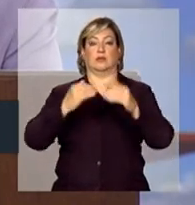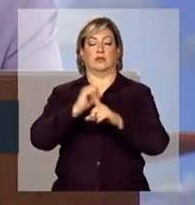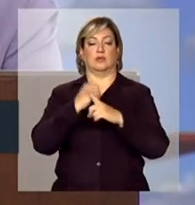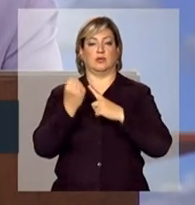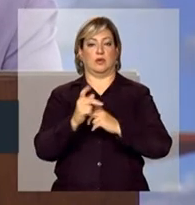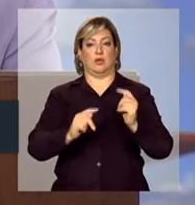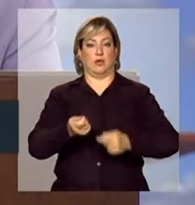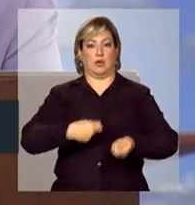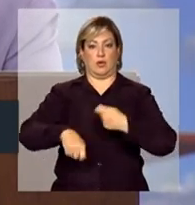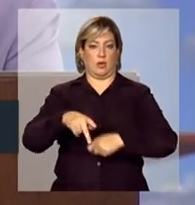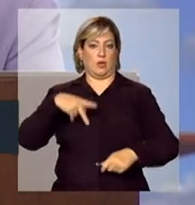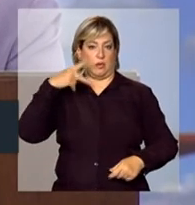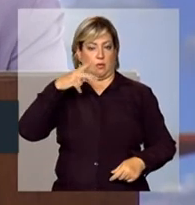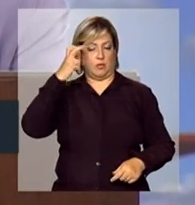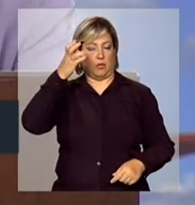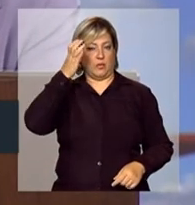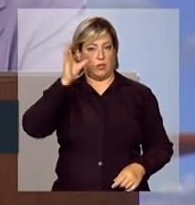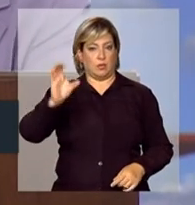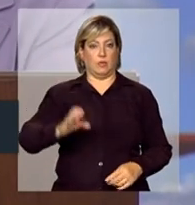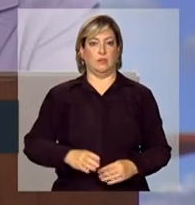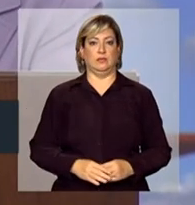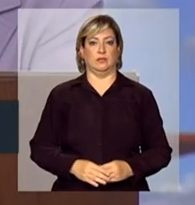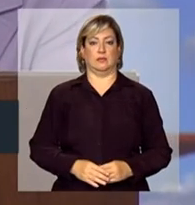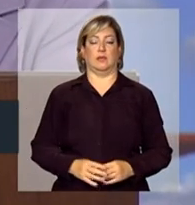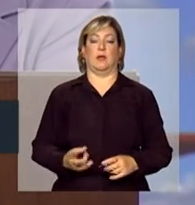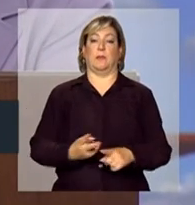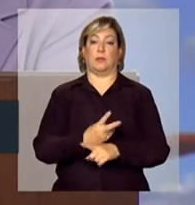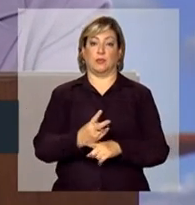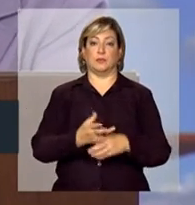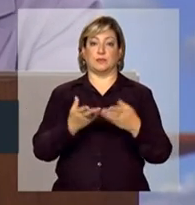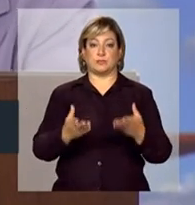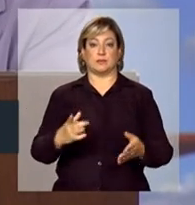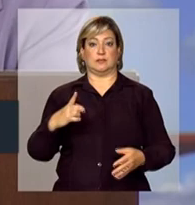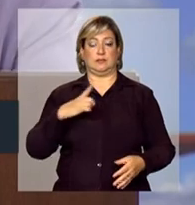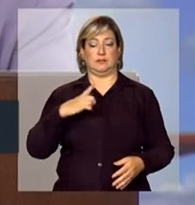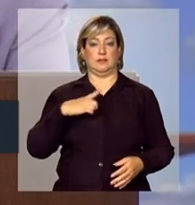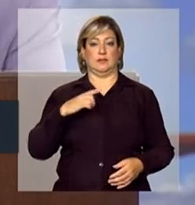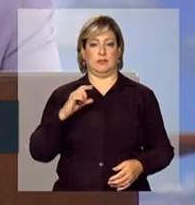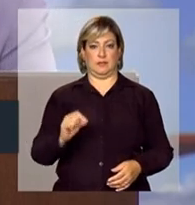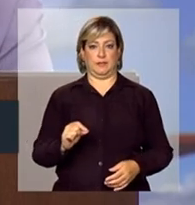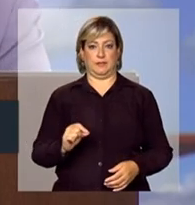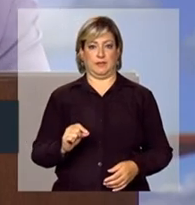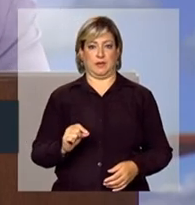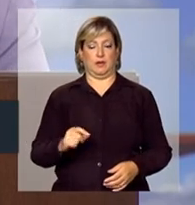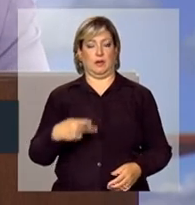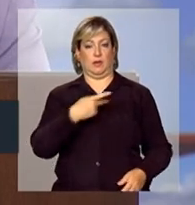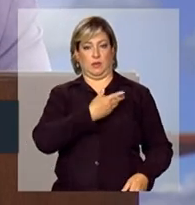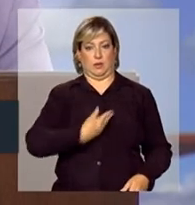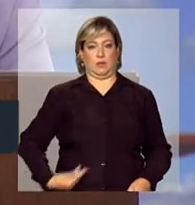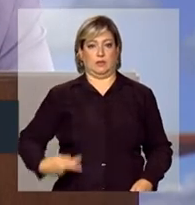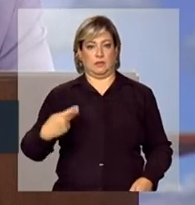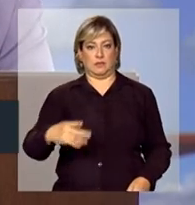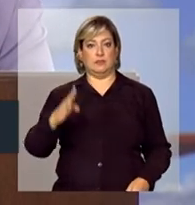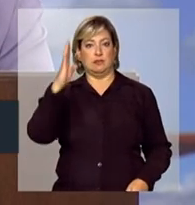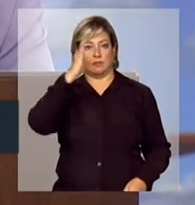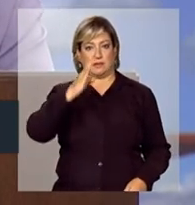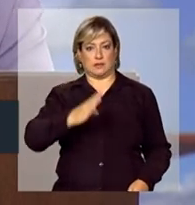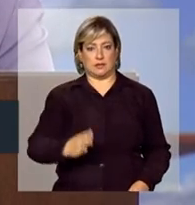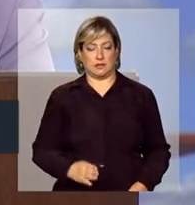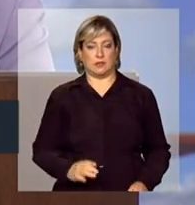sócio econômico político e cultural buscou-se assegurar que os braços do estado brasileiro